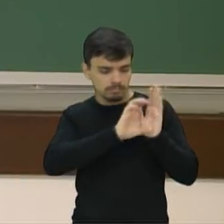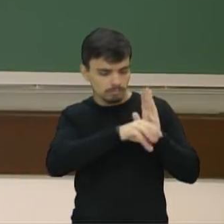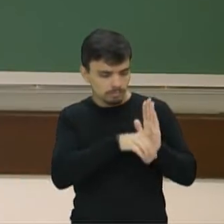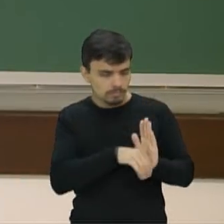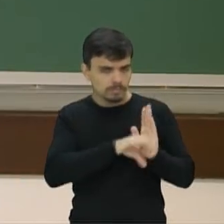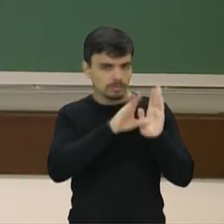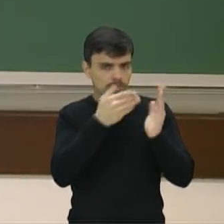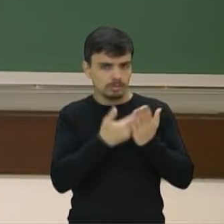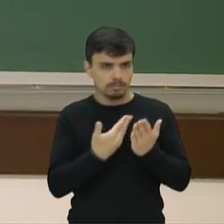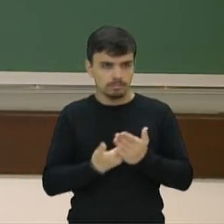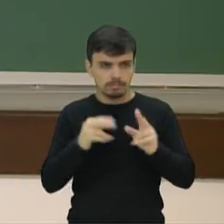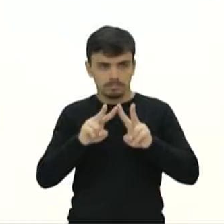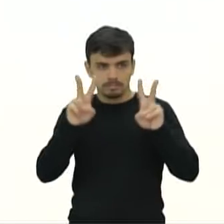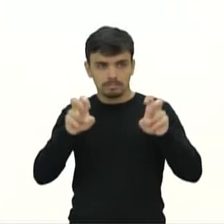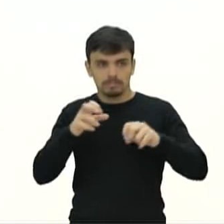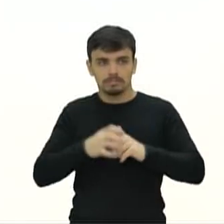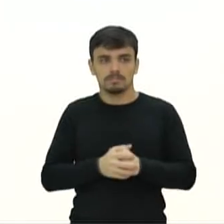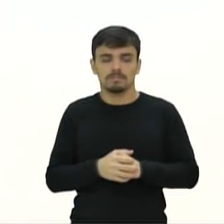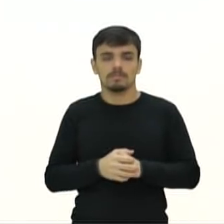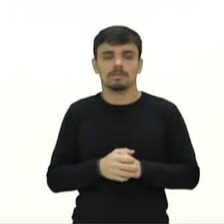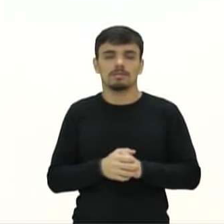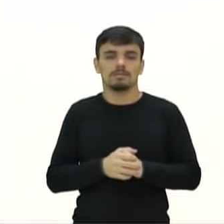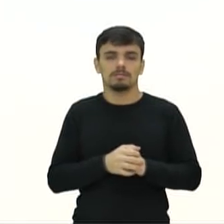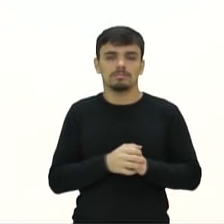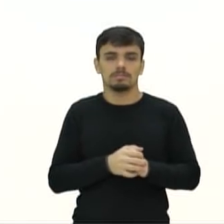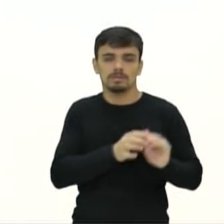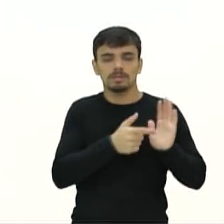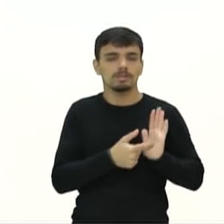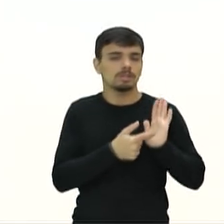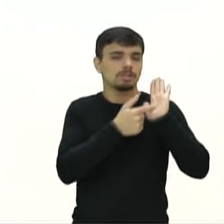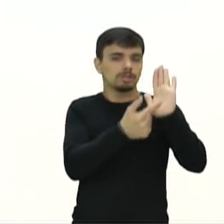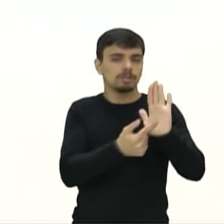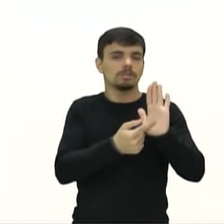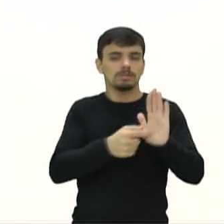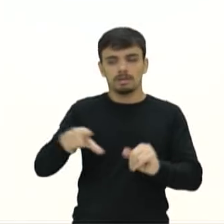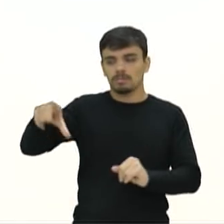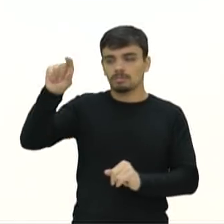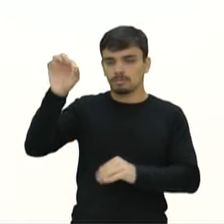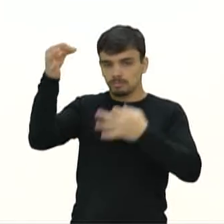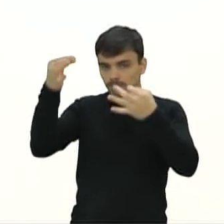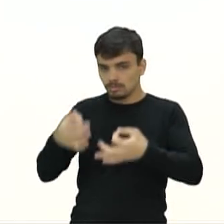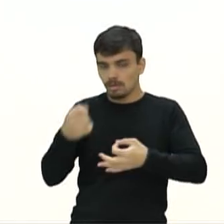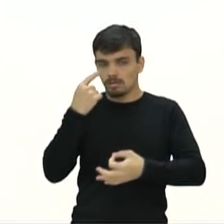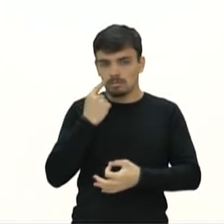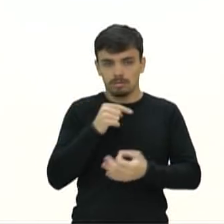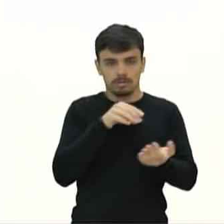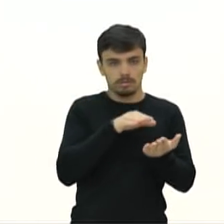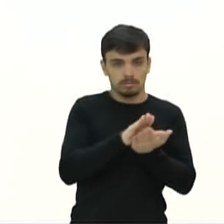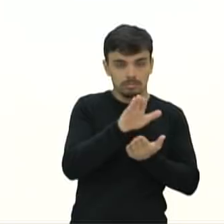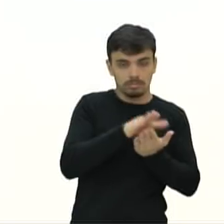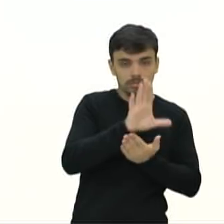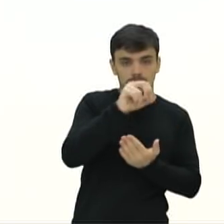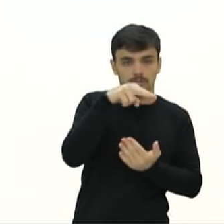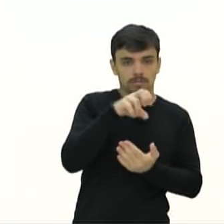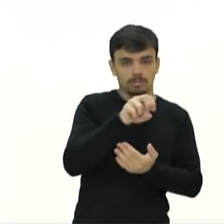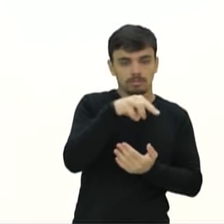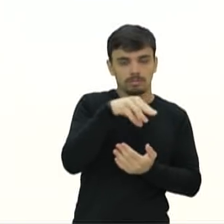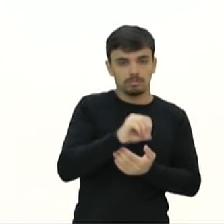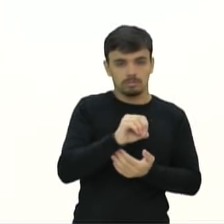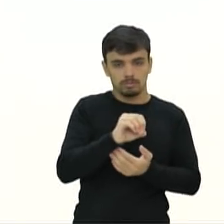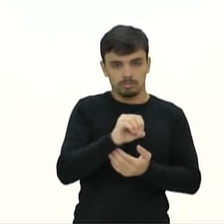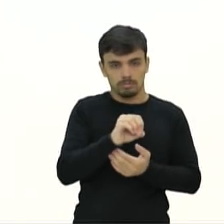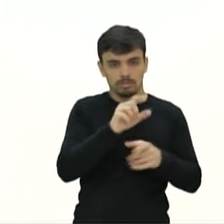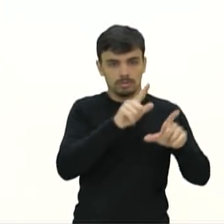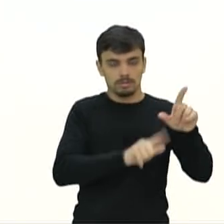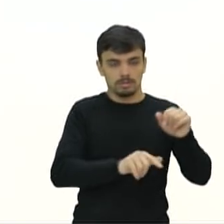que a gente trabalhou aqui. Olha lá, ó. Indique a alternativa correta. Consumo é o ato de comprar em demasia.